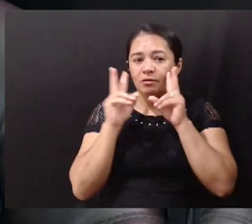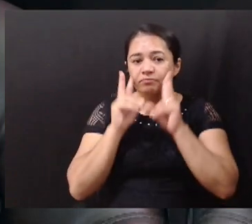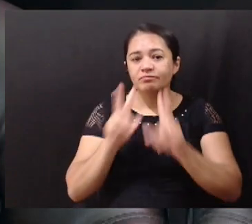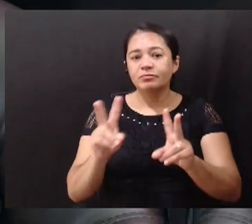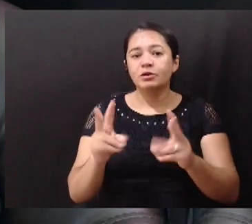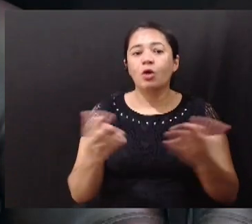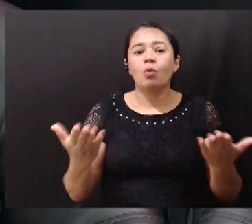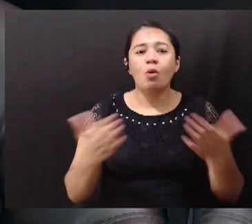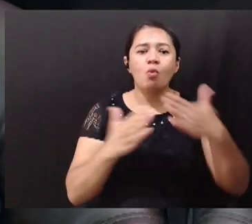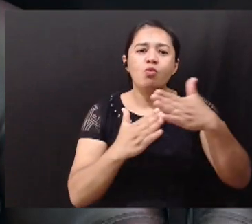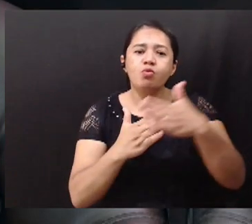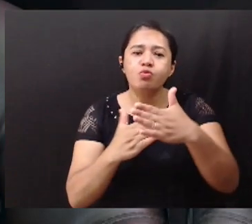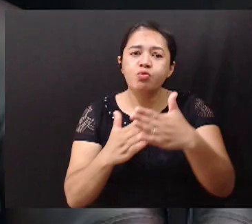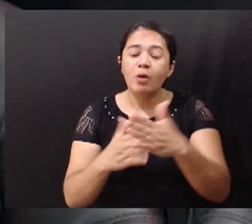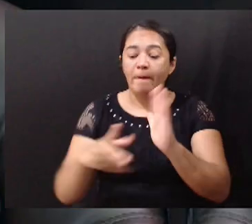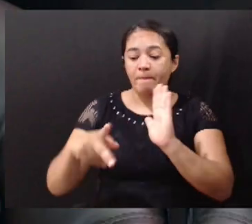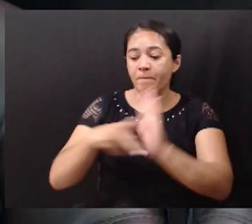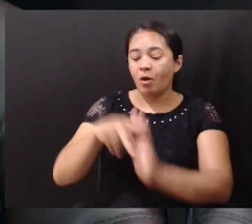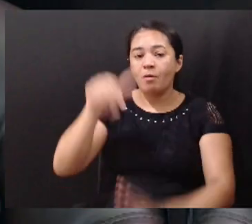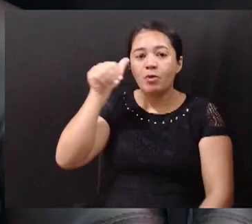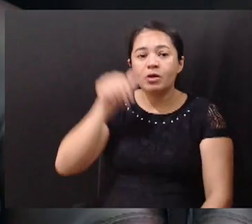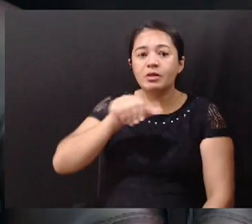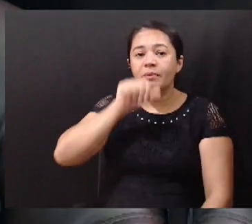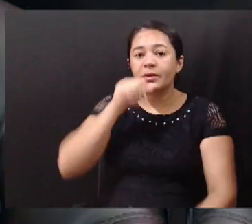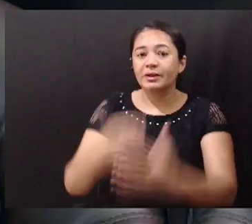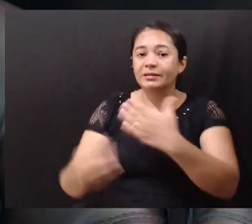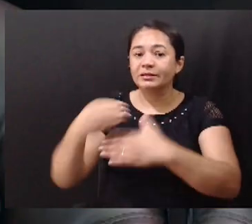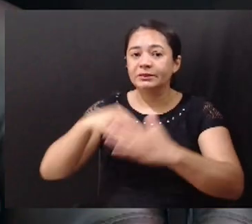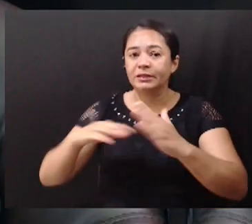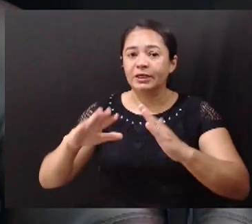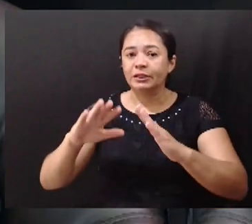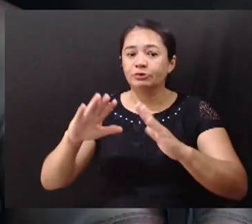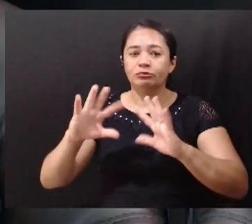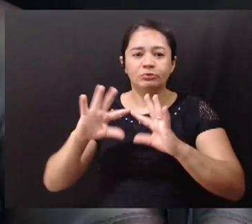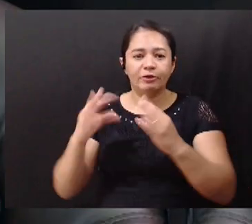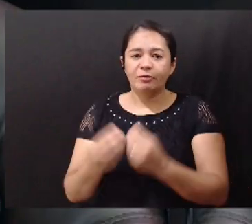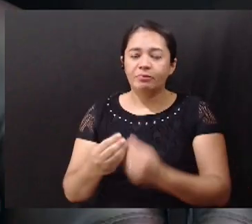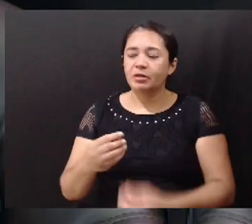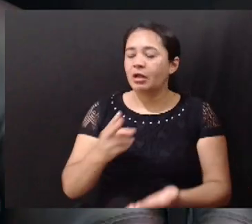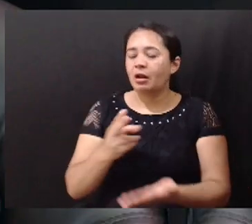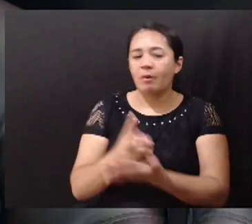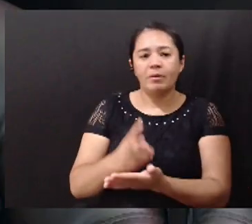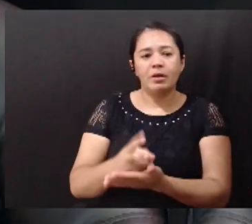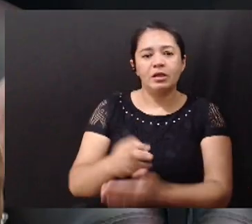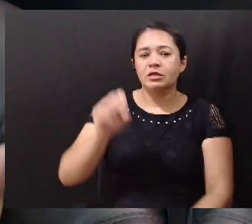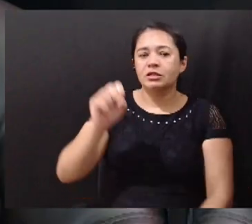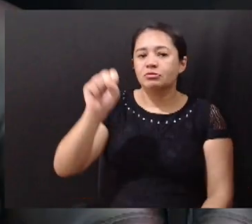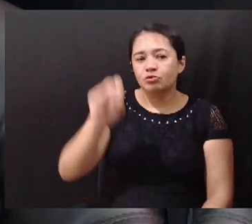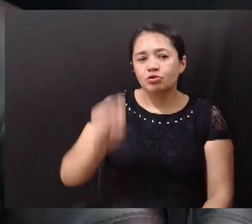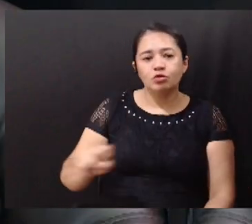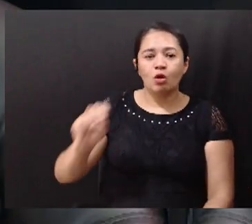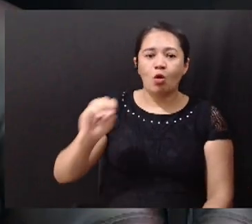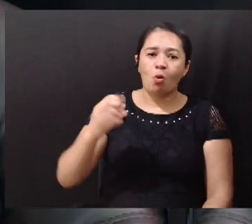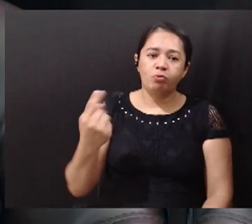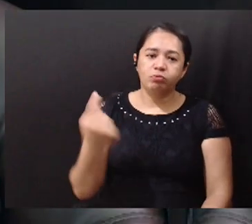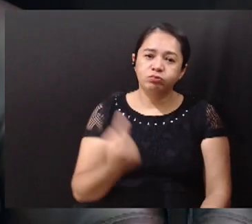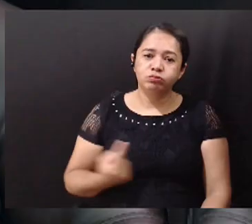dessa mãe dentro dessa família, mesmo ela sendo solo, tendo um filho ou mais, que não tem essa rede de